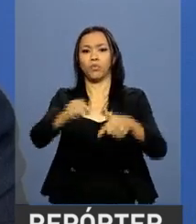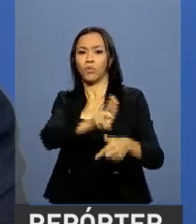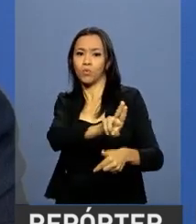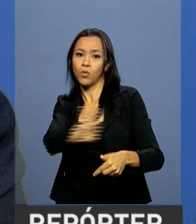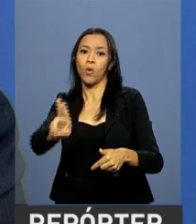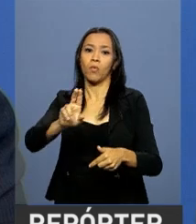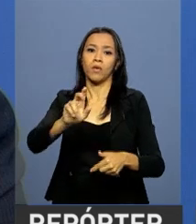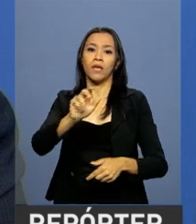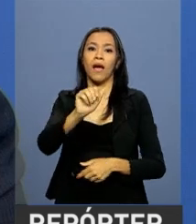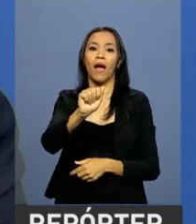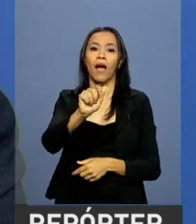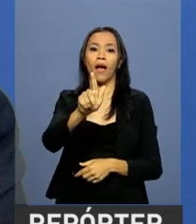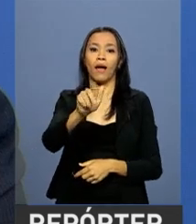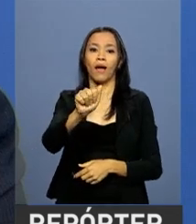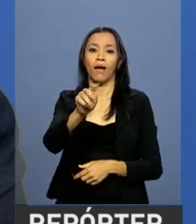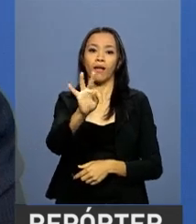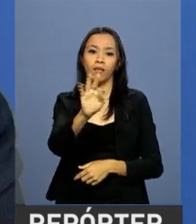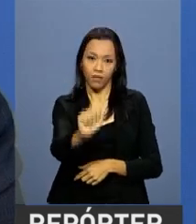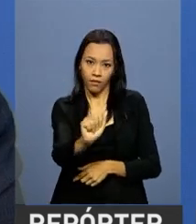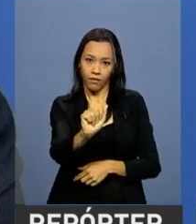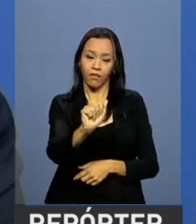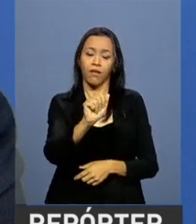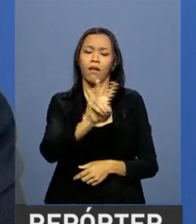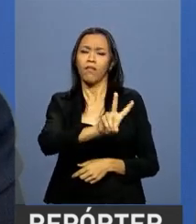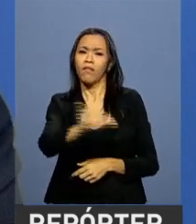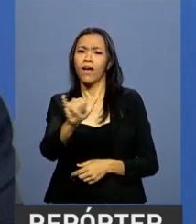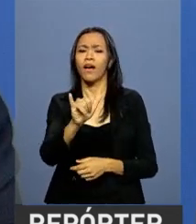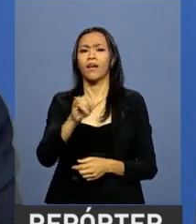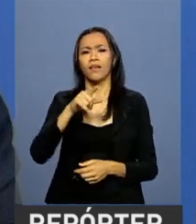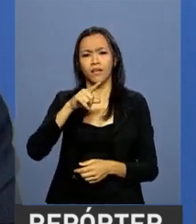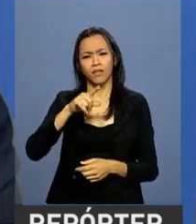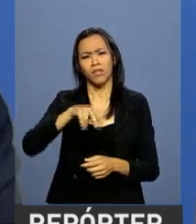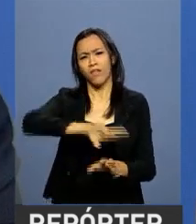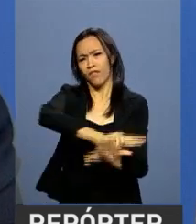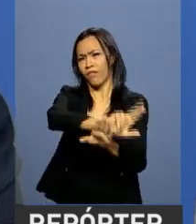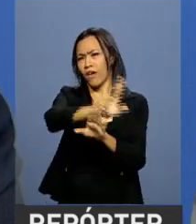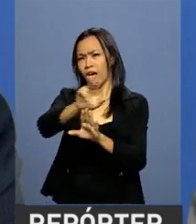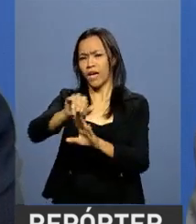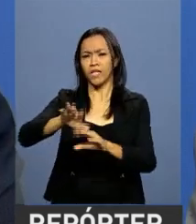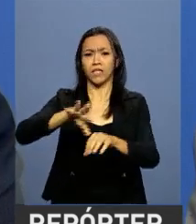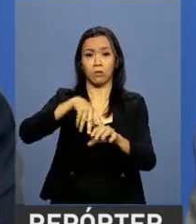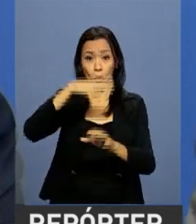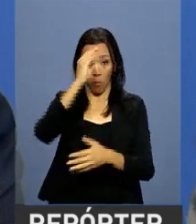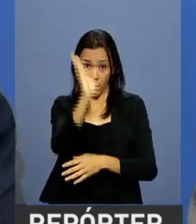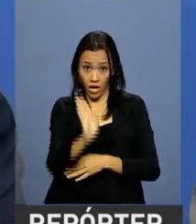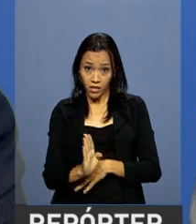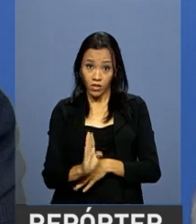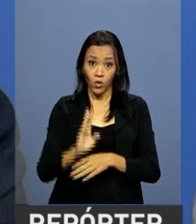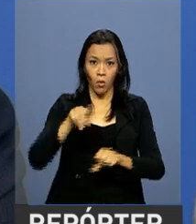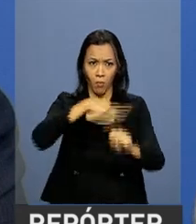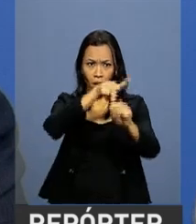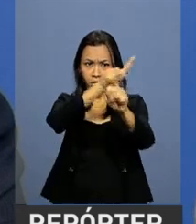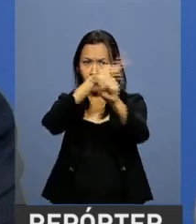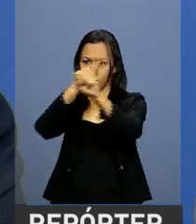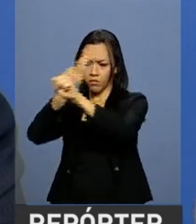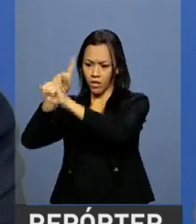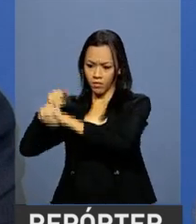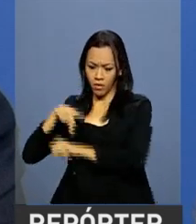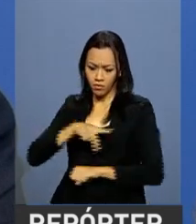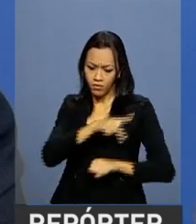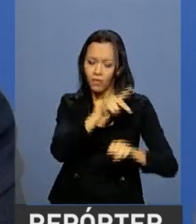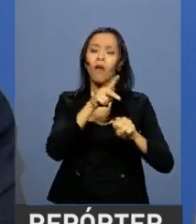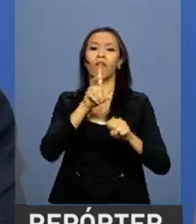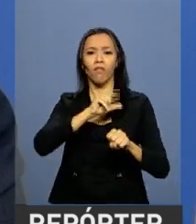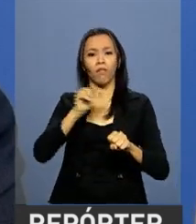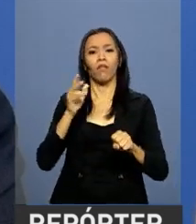ela vai envolver todas as nossas fronteiras particularmente antecedido por um trabalho